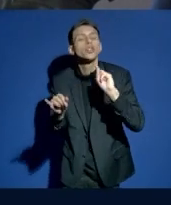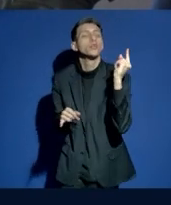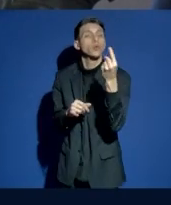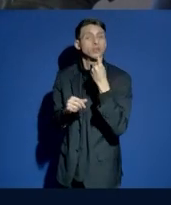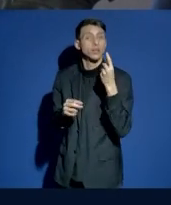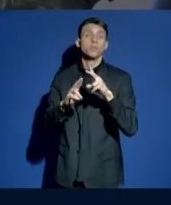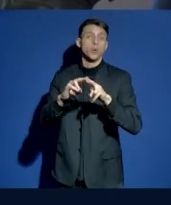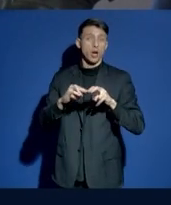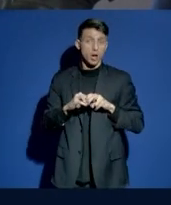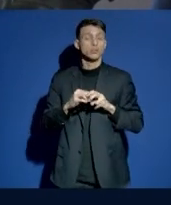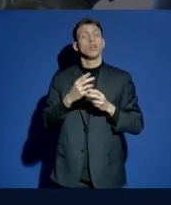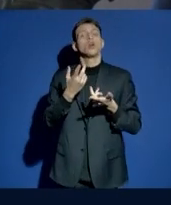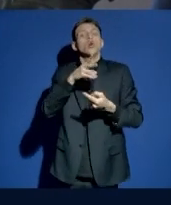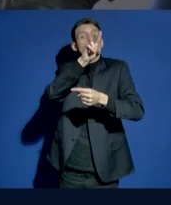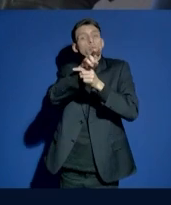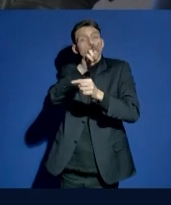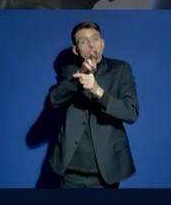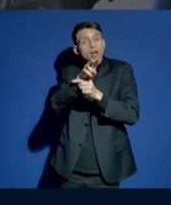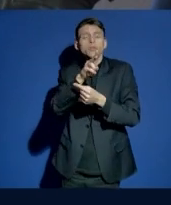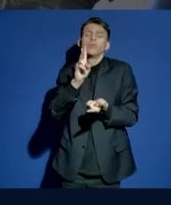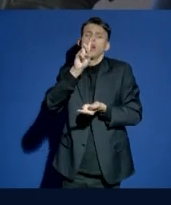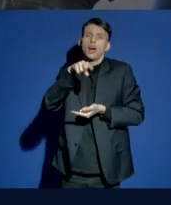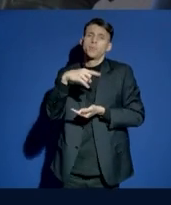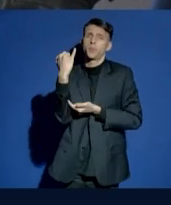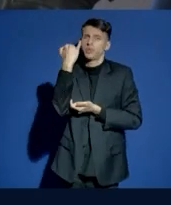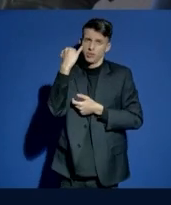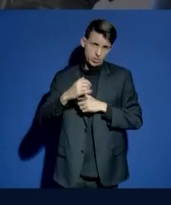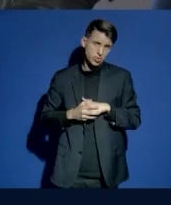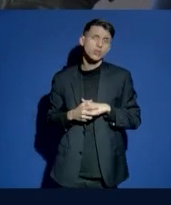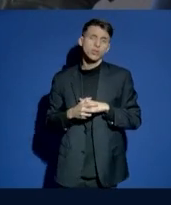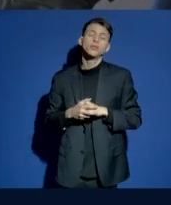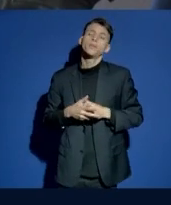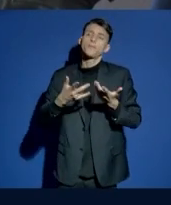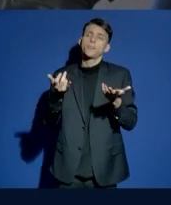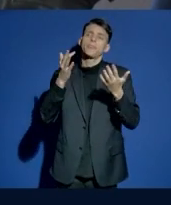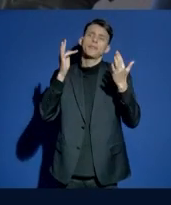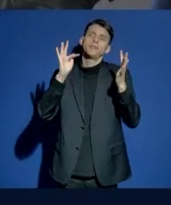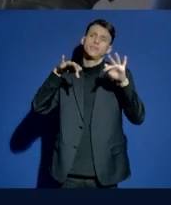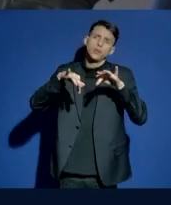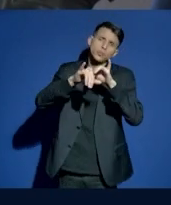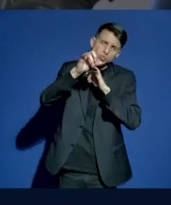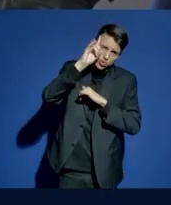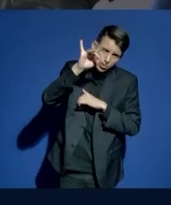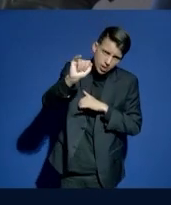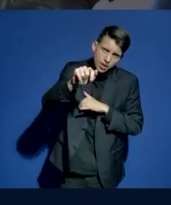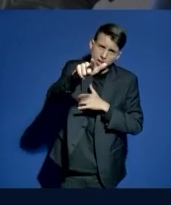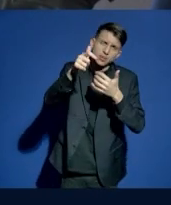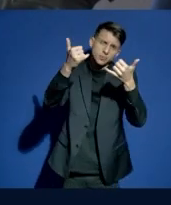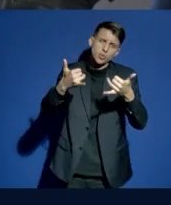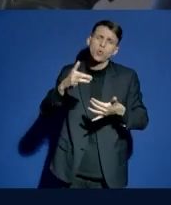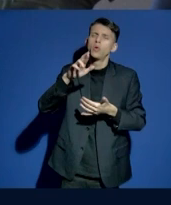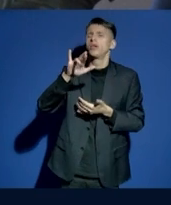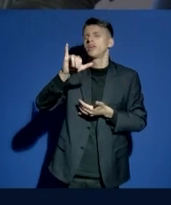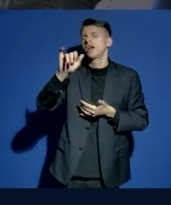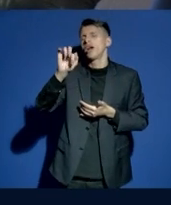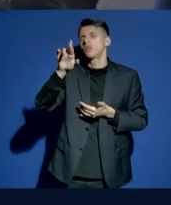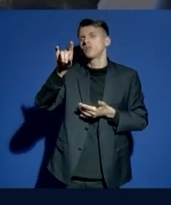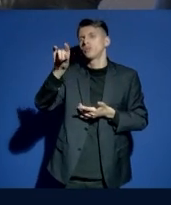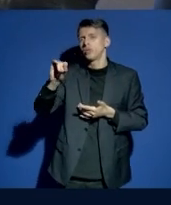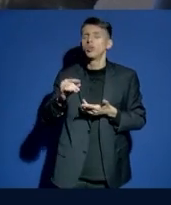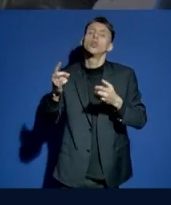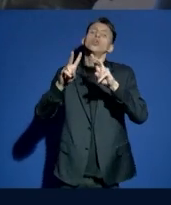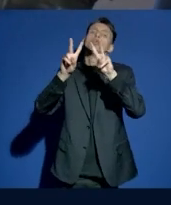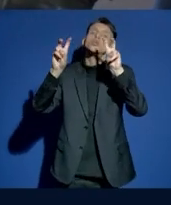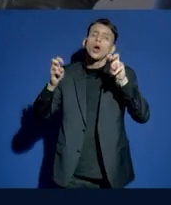da governança, né, que no final do dia é o que o Ricardo falou um pouco, quer dizer, que passa pela parte